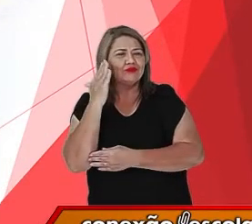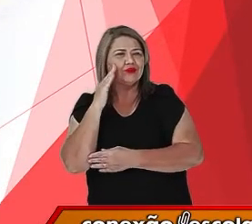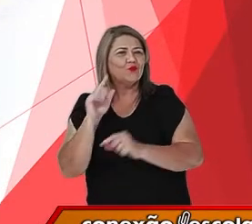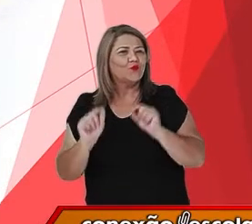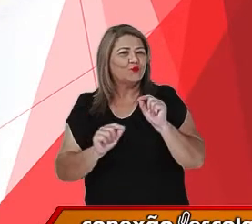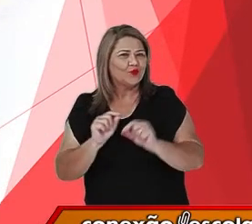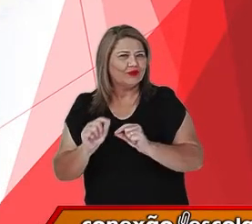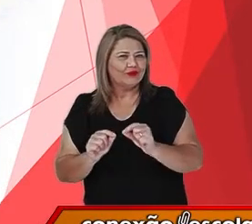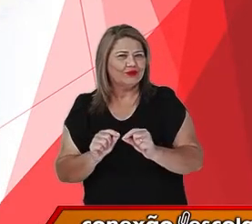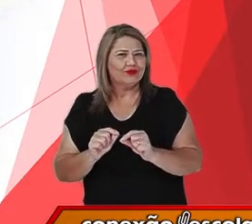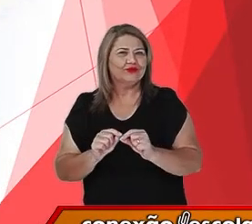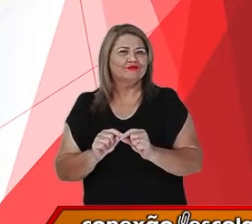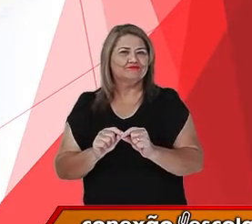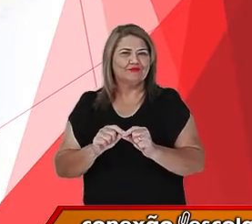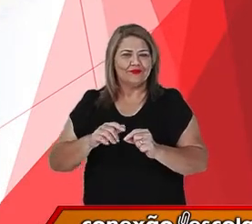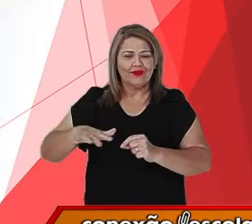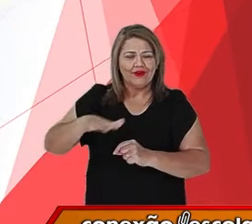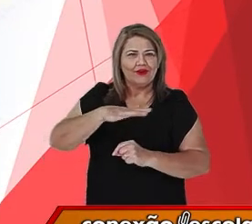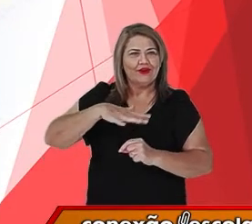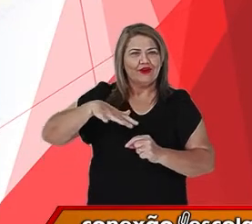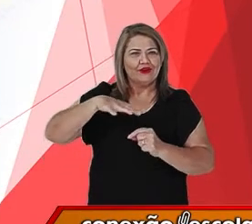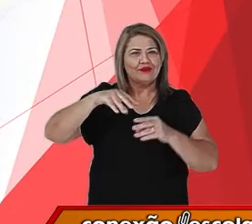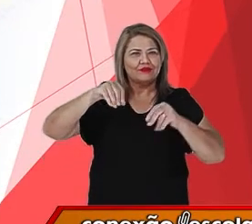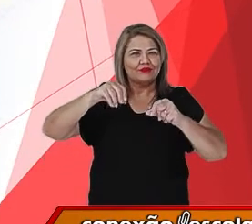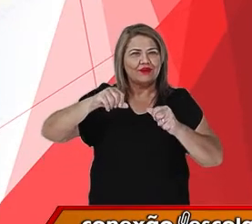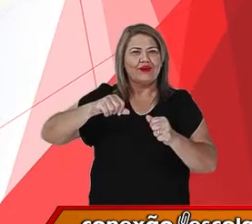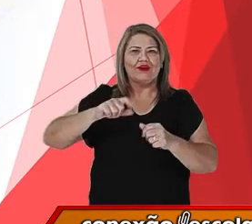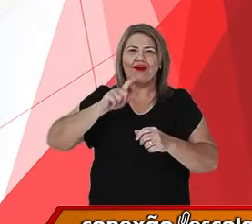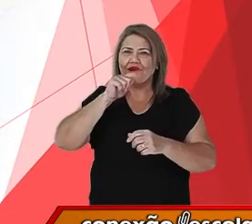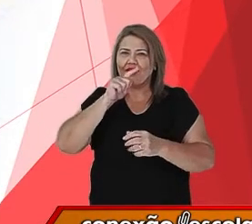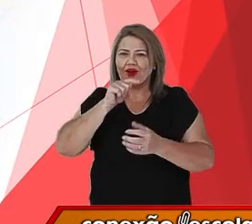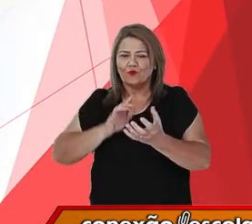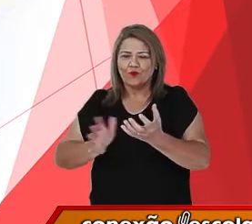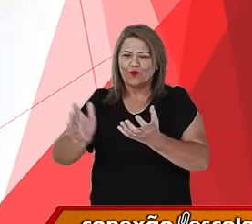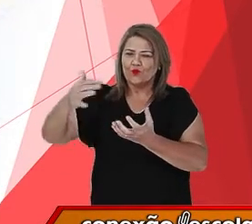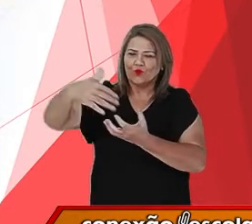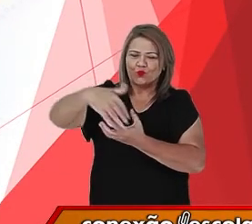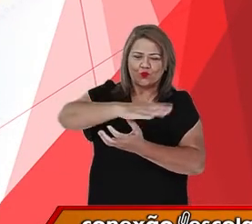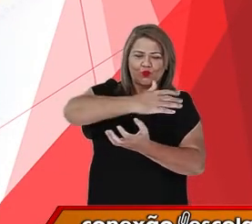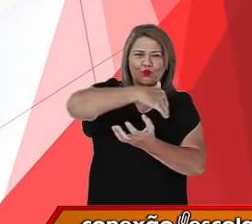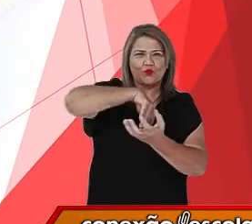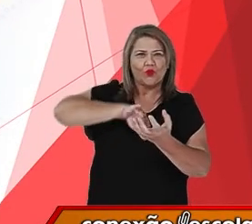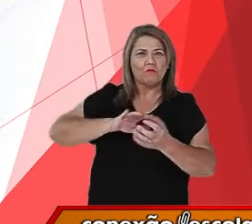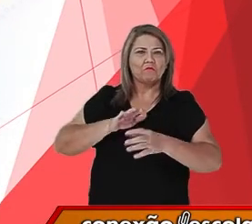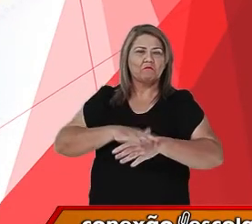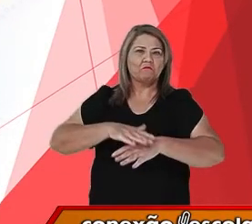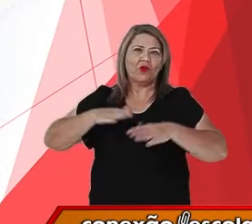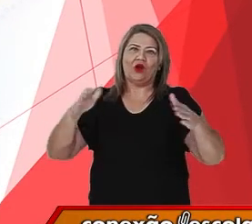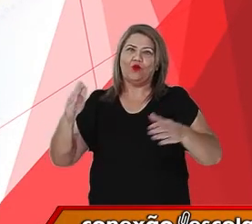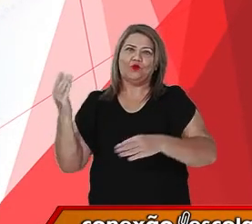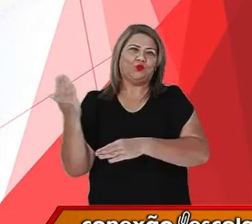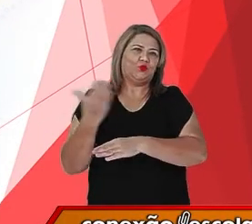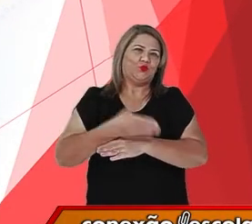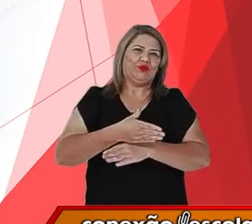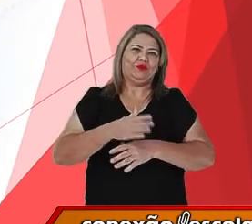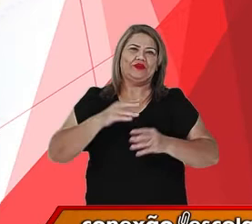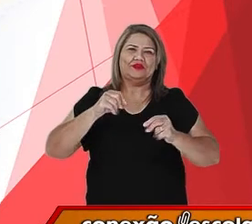que as áreas cobertas pelas águas do mar é muito maior do que as